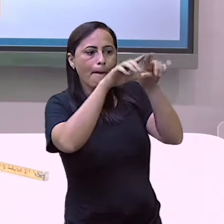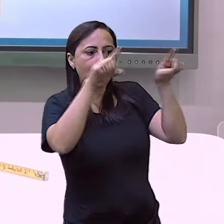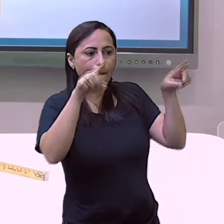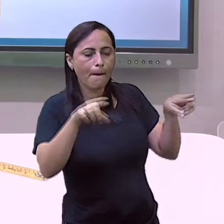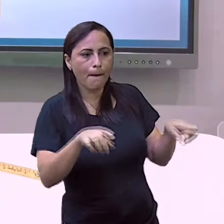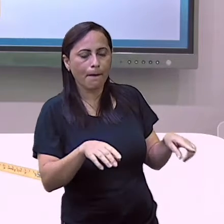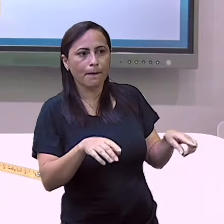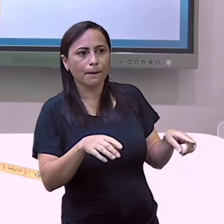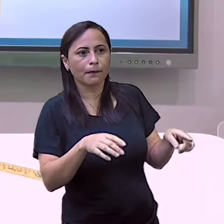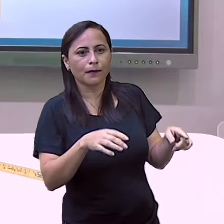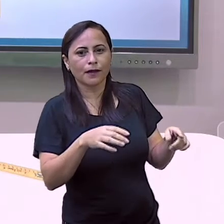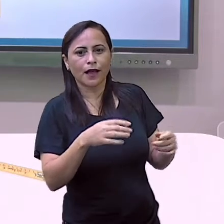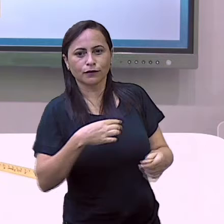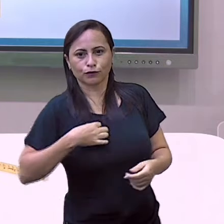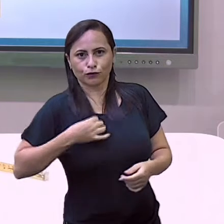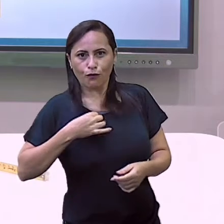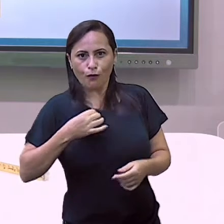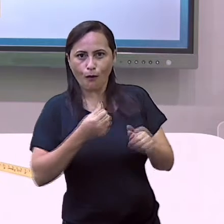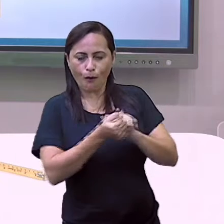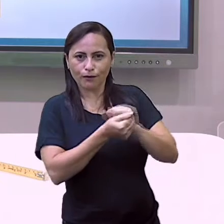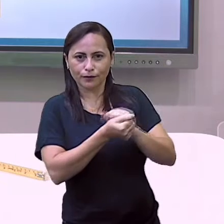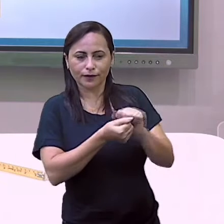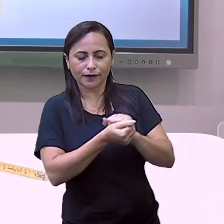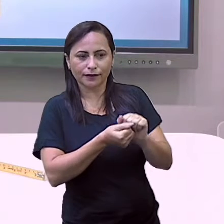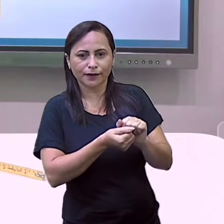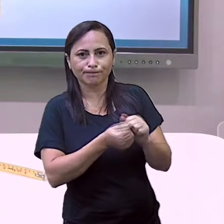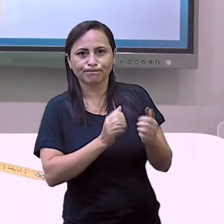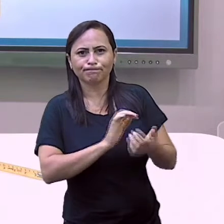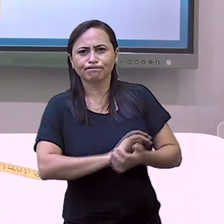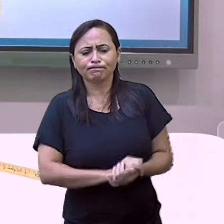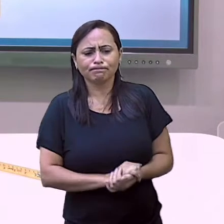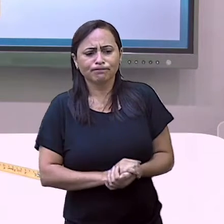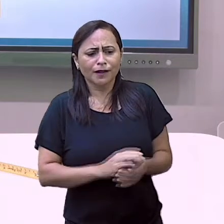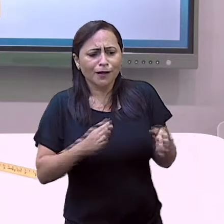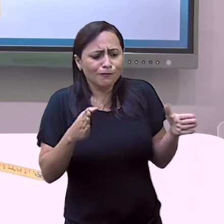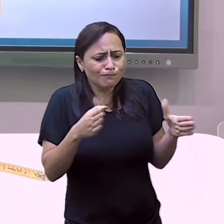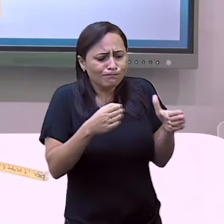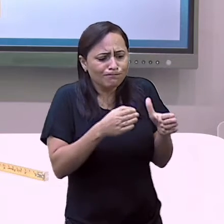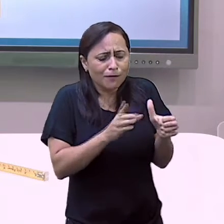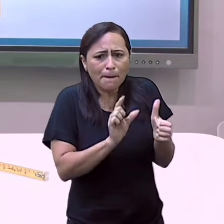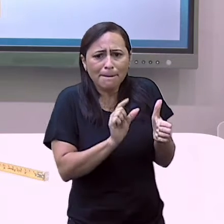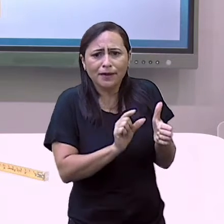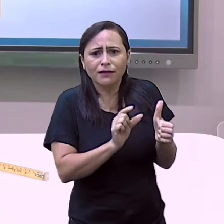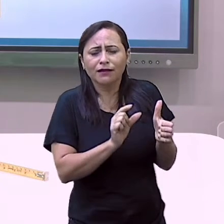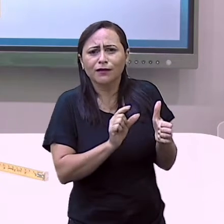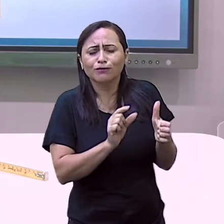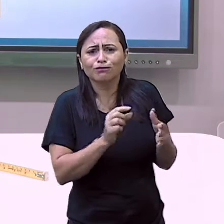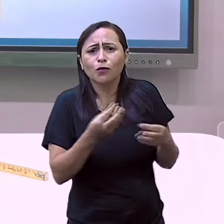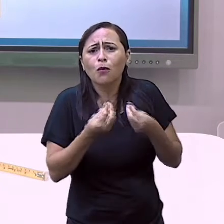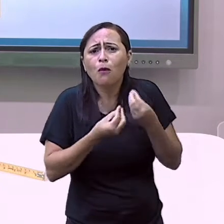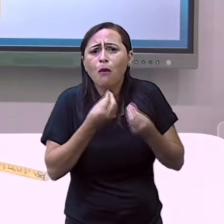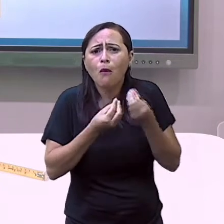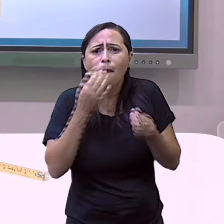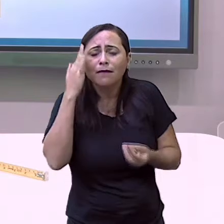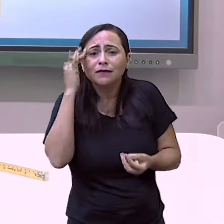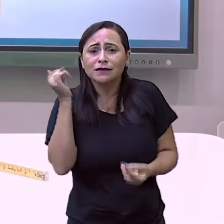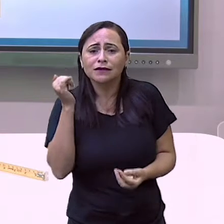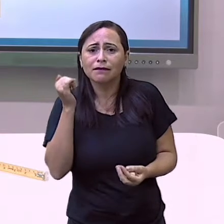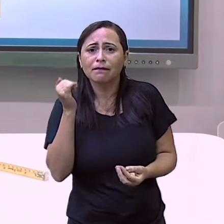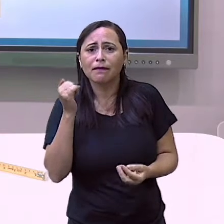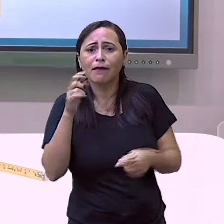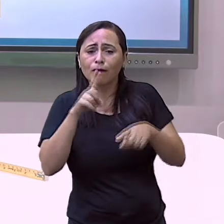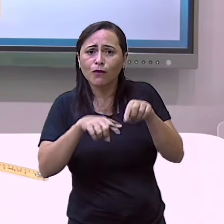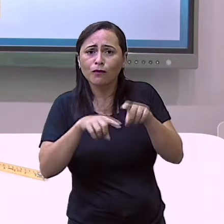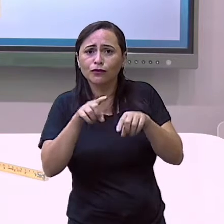pequeno para colocar essa máquina. Como você vai saber lá na loja se aquela máquina